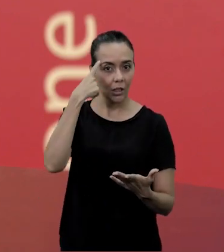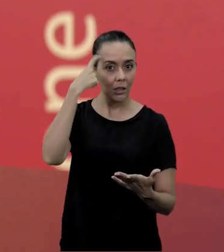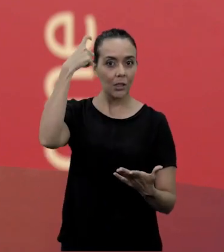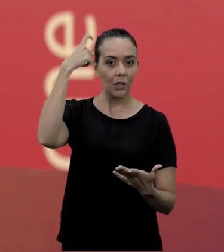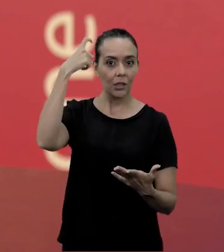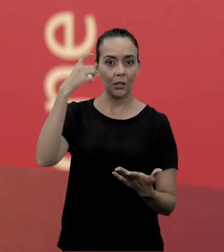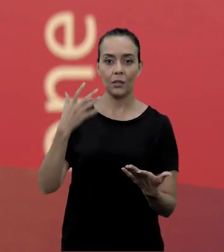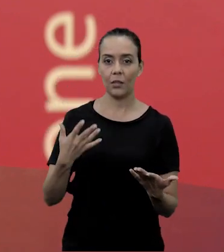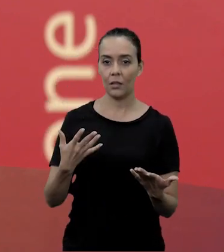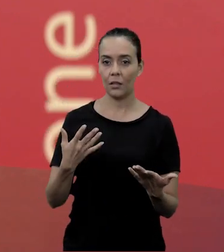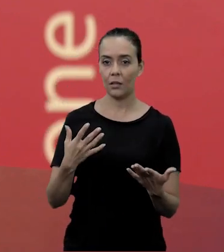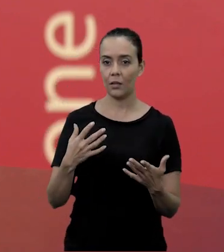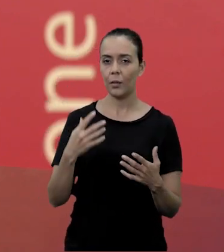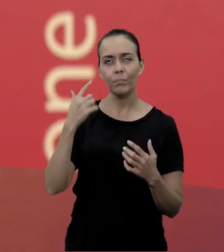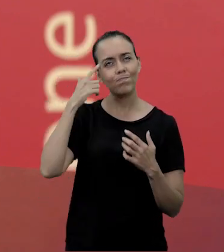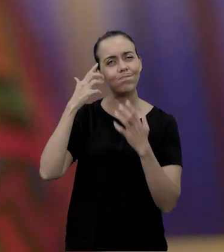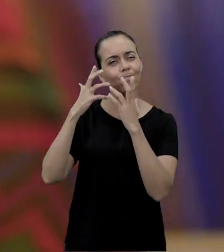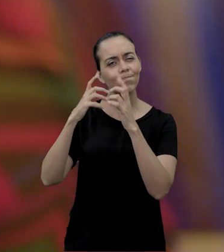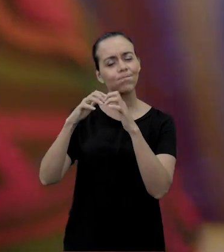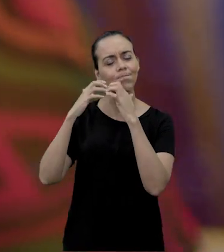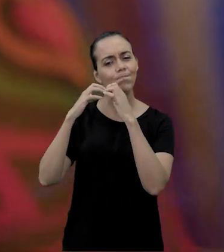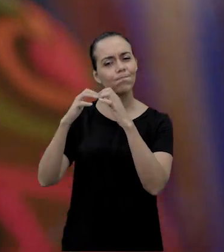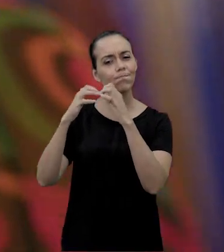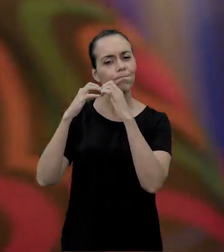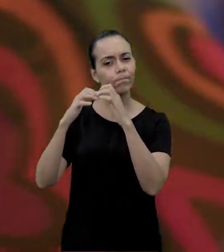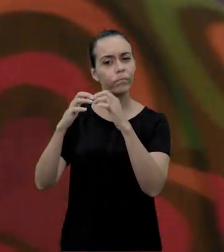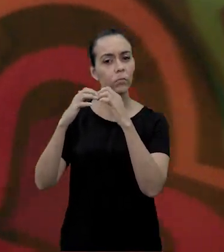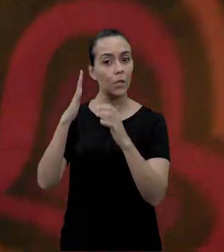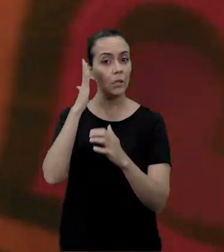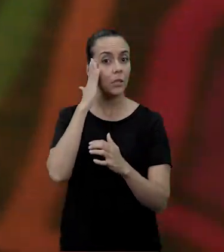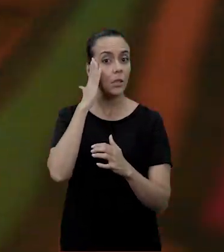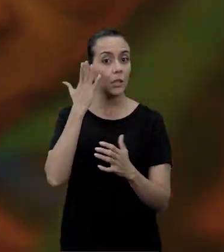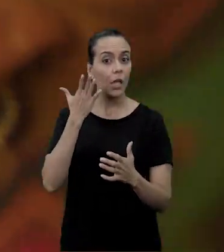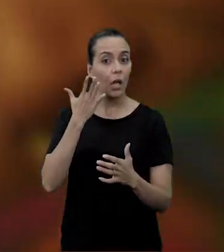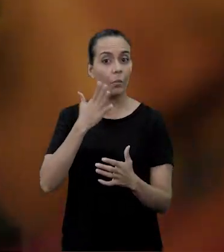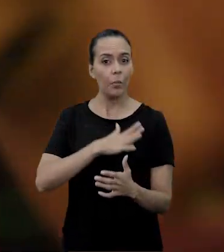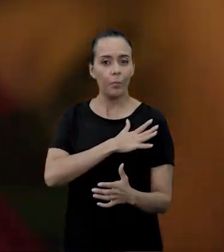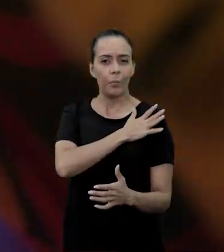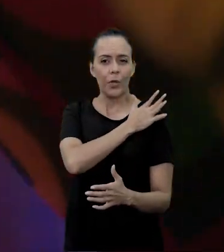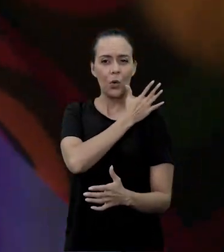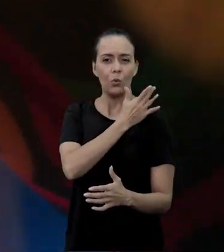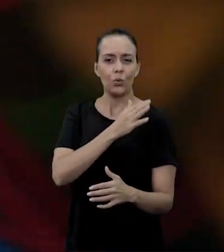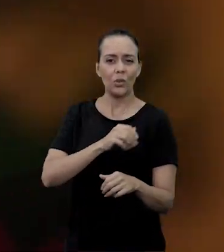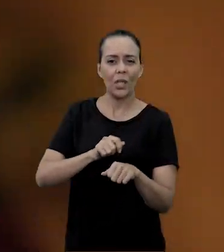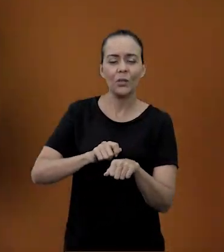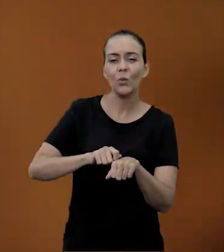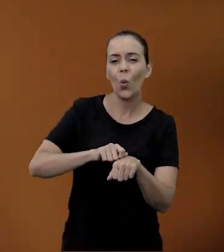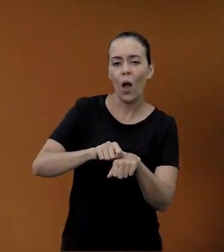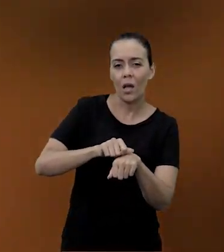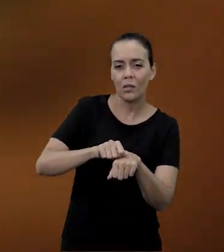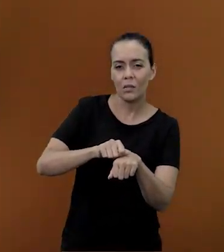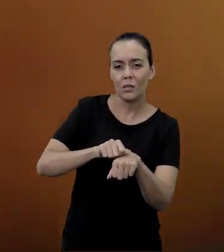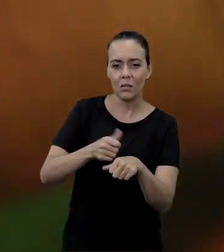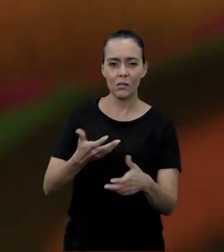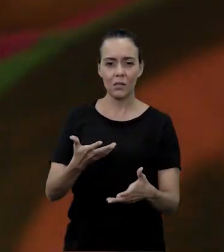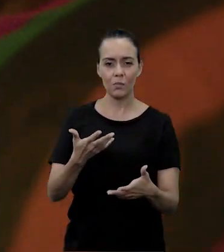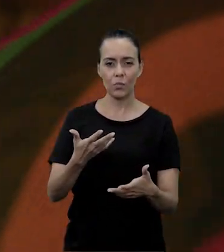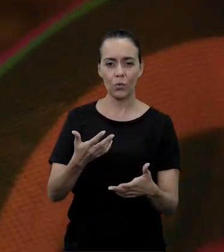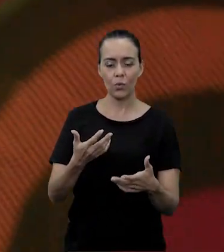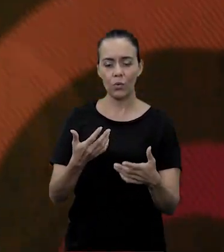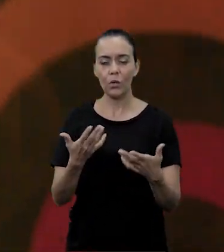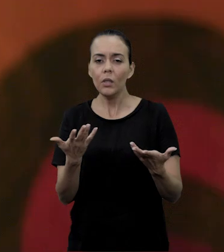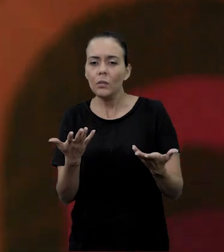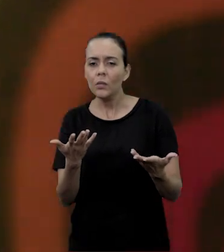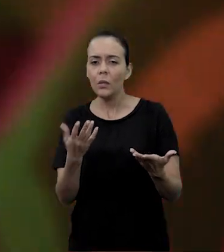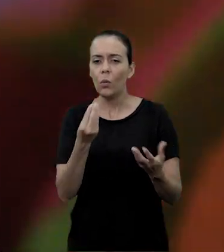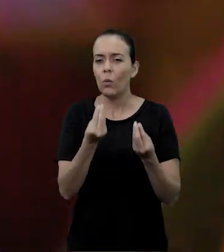apesar da reflexão do pensamento. Mesmo sabendo que o racismo é estrutural, uma sociedade neoliberal, uma